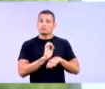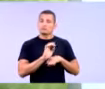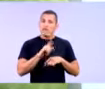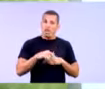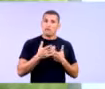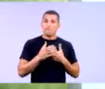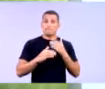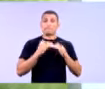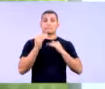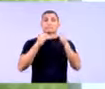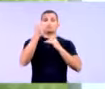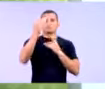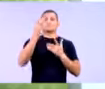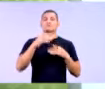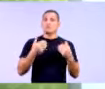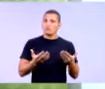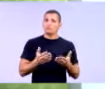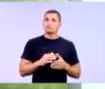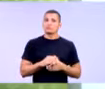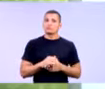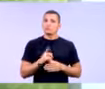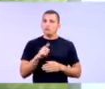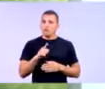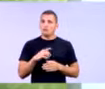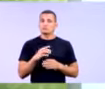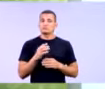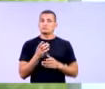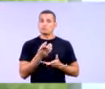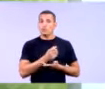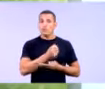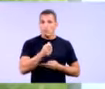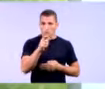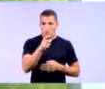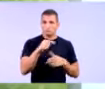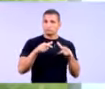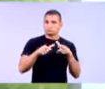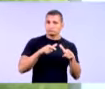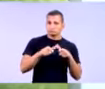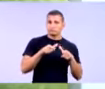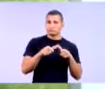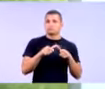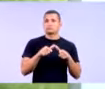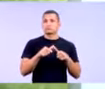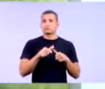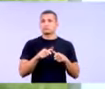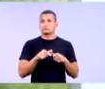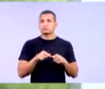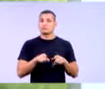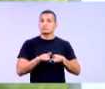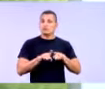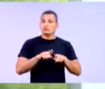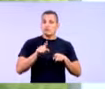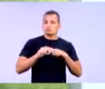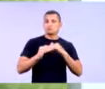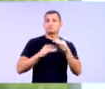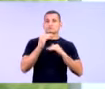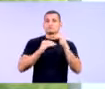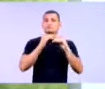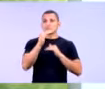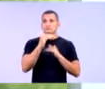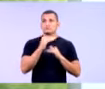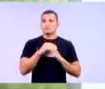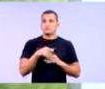aprimoramento, né? A serventia é te colocar no mercado de trabalho, mas também é um aprimoramento. Então,